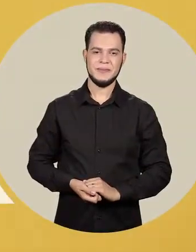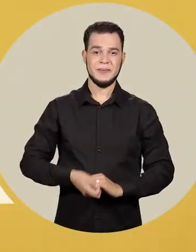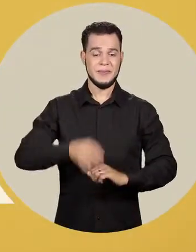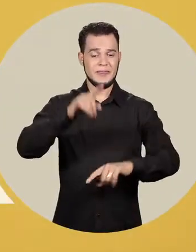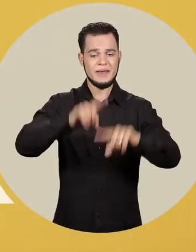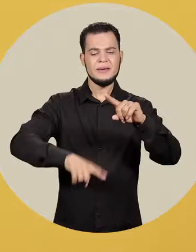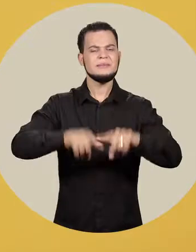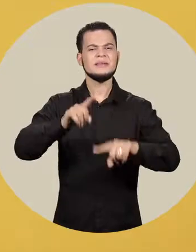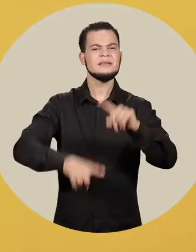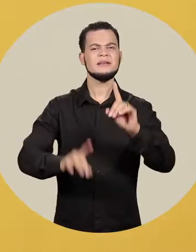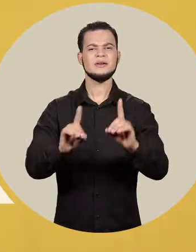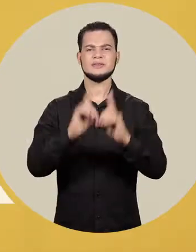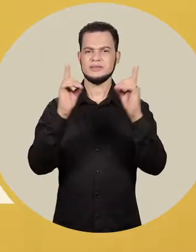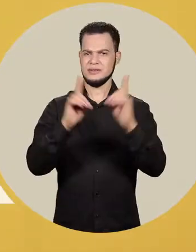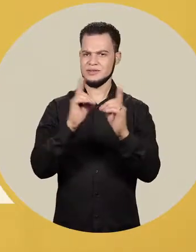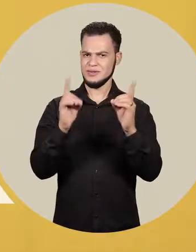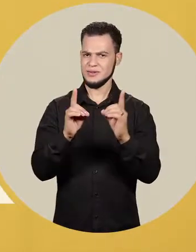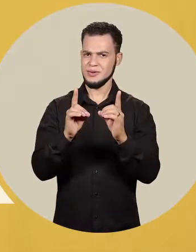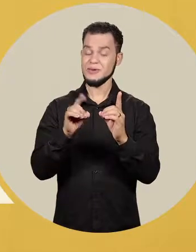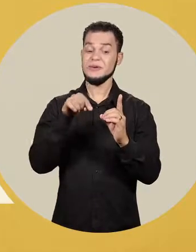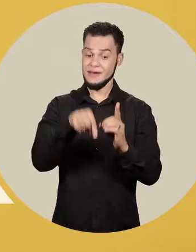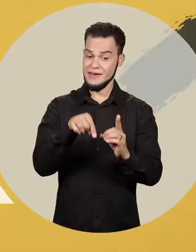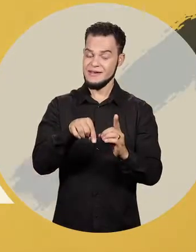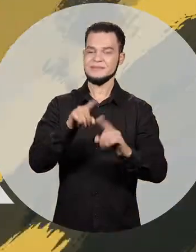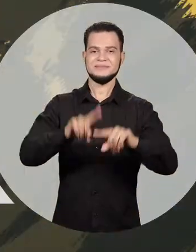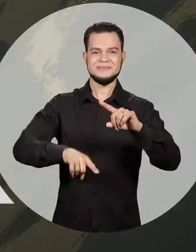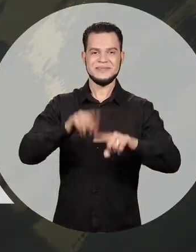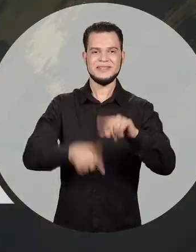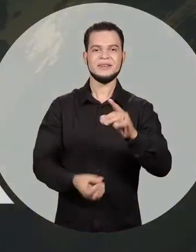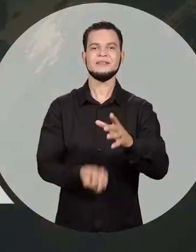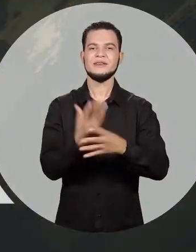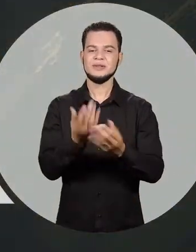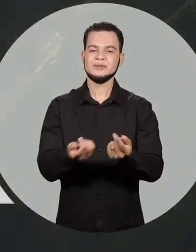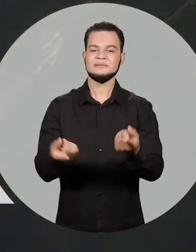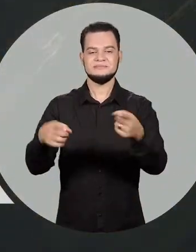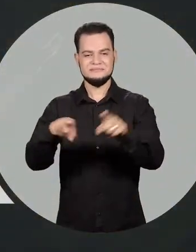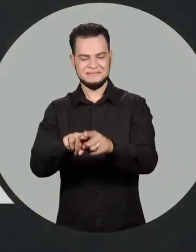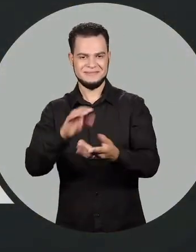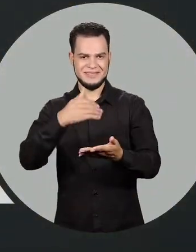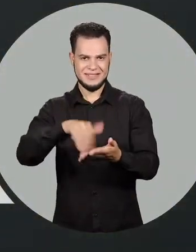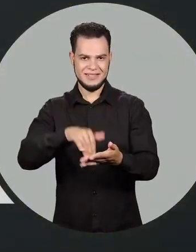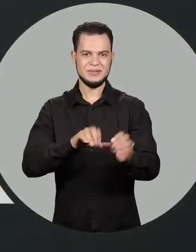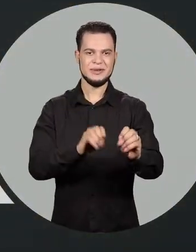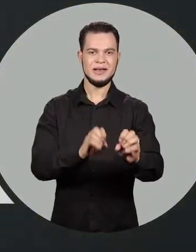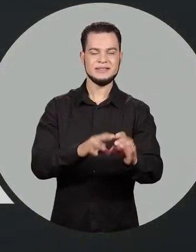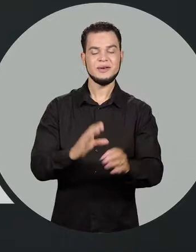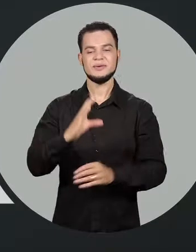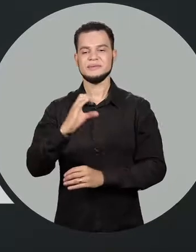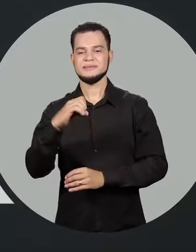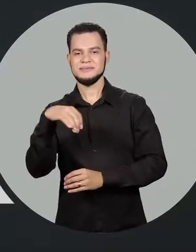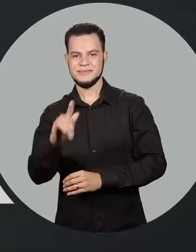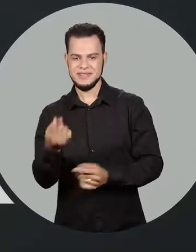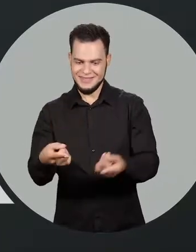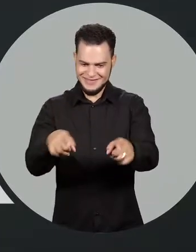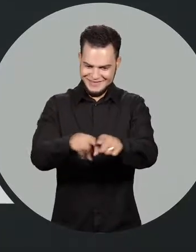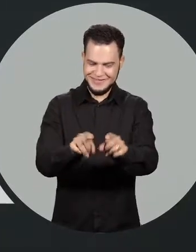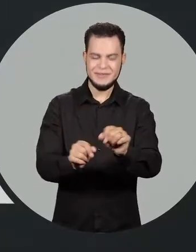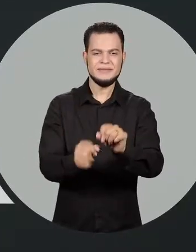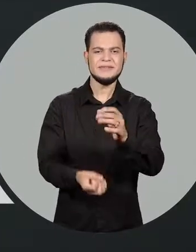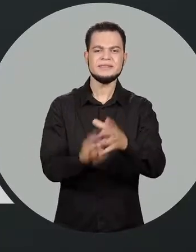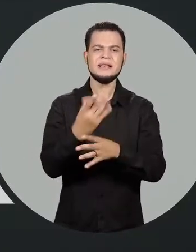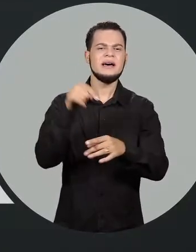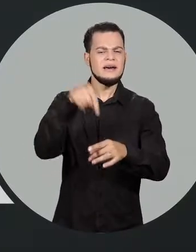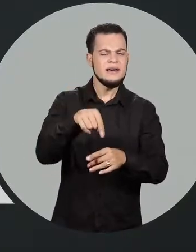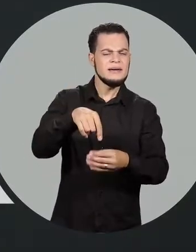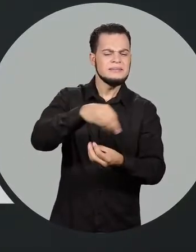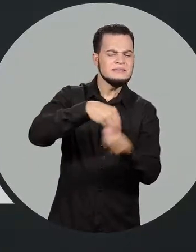Material didático. Elaborado pela Secretaria de Educação e CEMIG, o material didático envolve a disponibilização de livros para